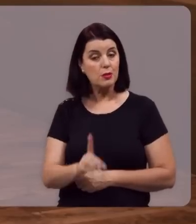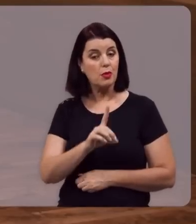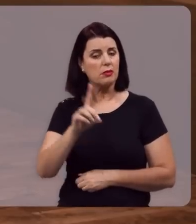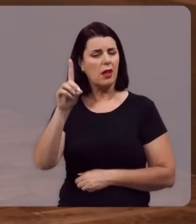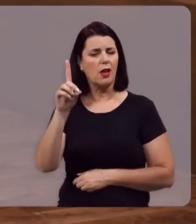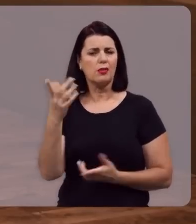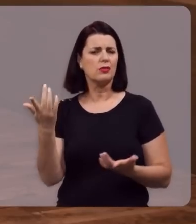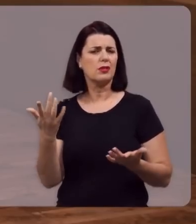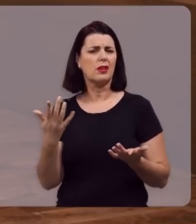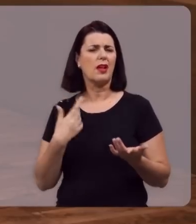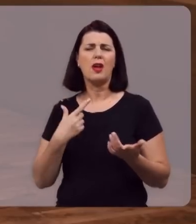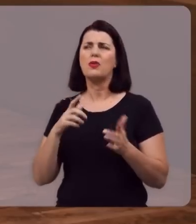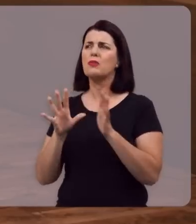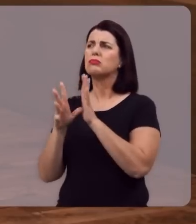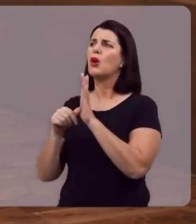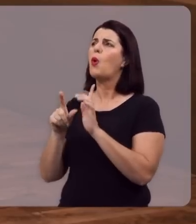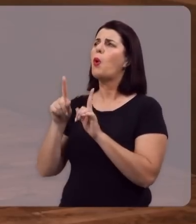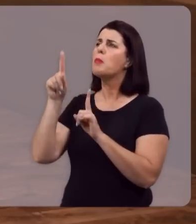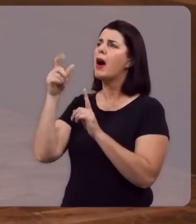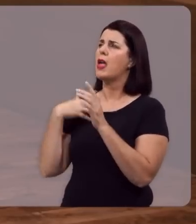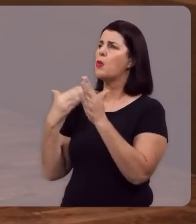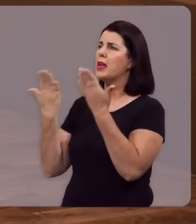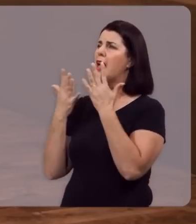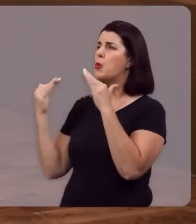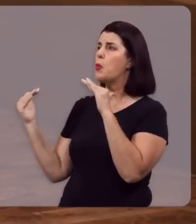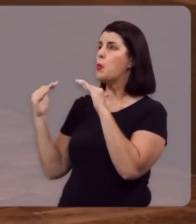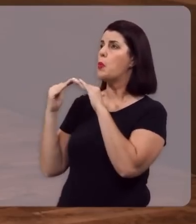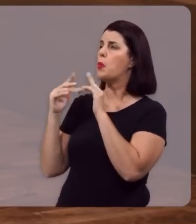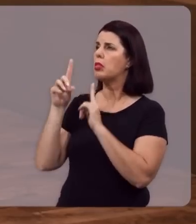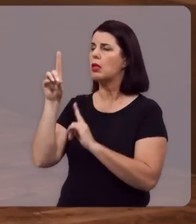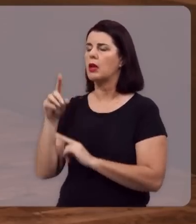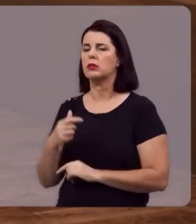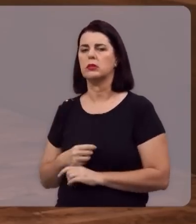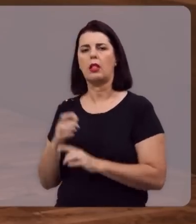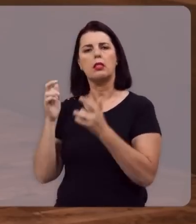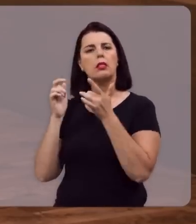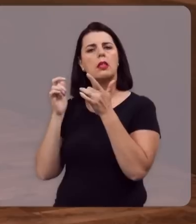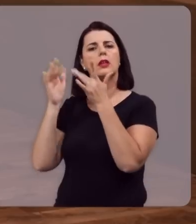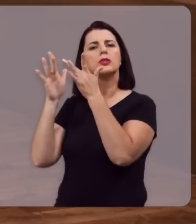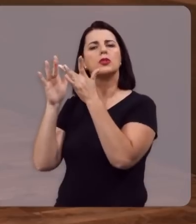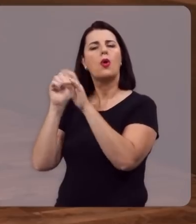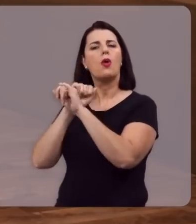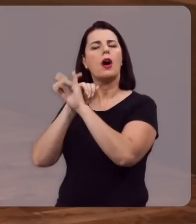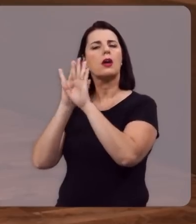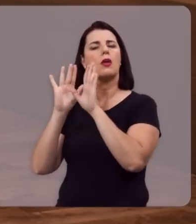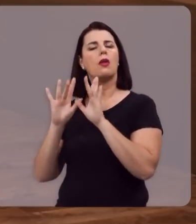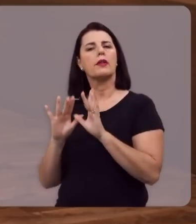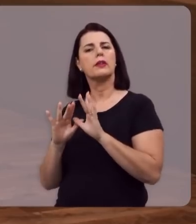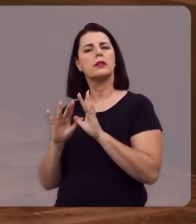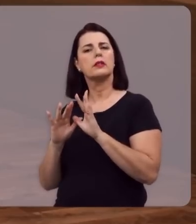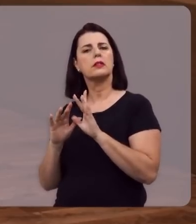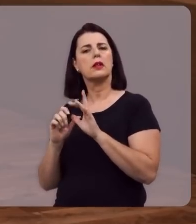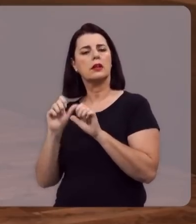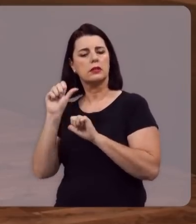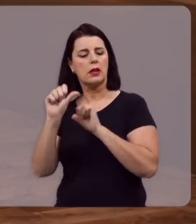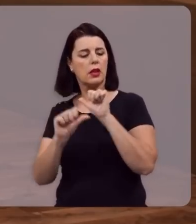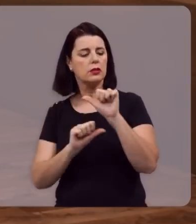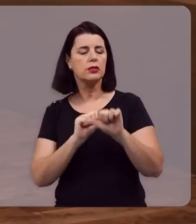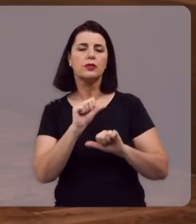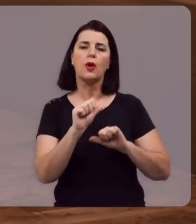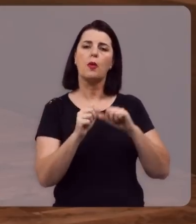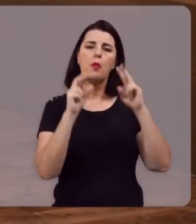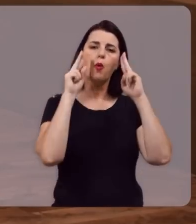não julgou como usurpação o ser igual a Deus. Ele abriu mão da sua glória, sendo transcendente,